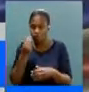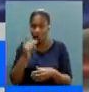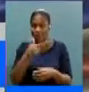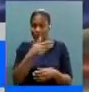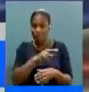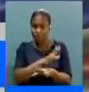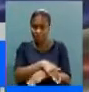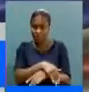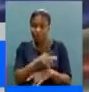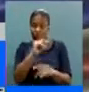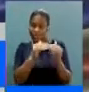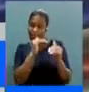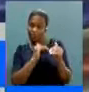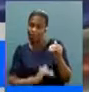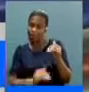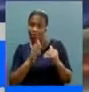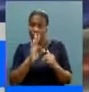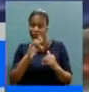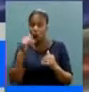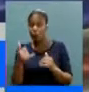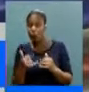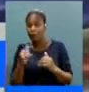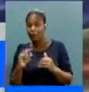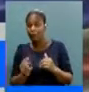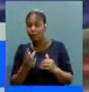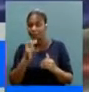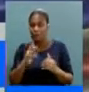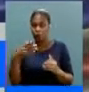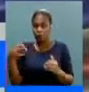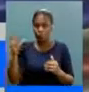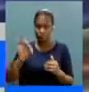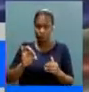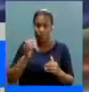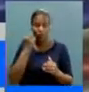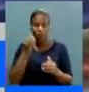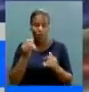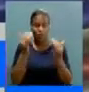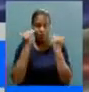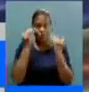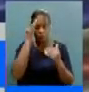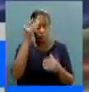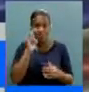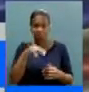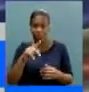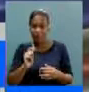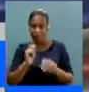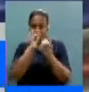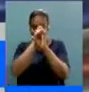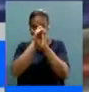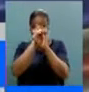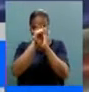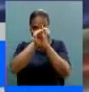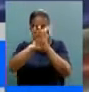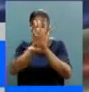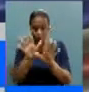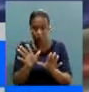taxa de desemprego diminuiu de 42 para 31 por cento segundo os dados do imea claramente que há